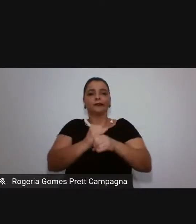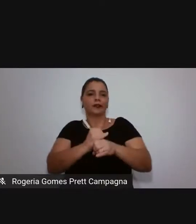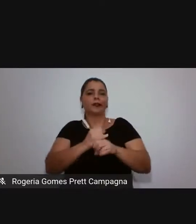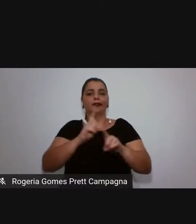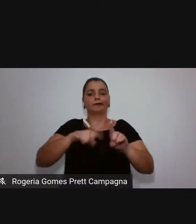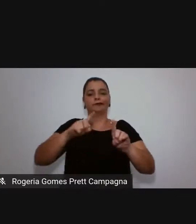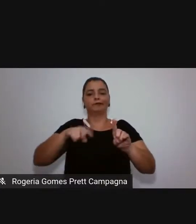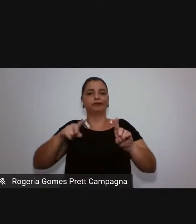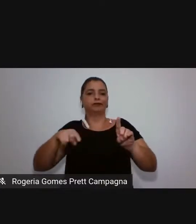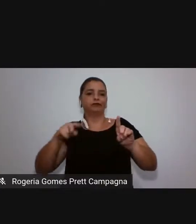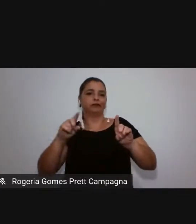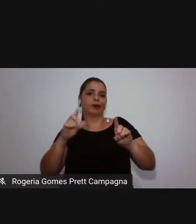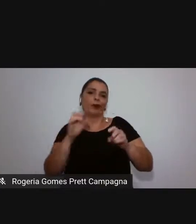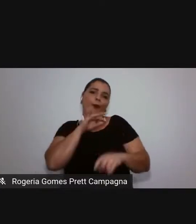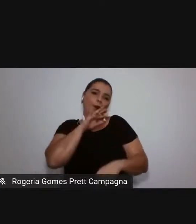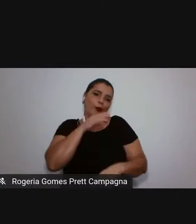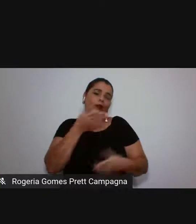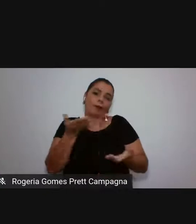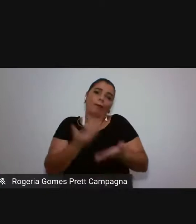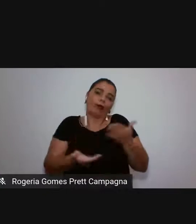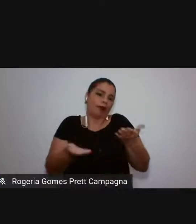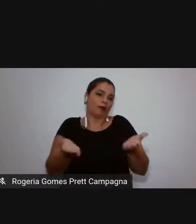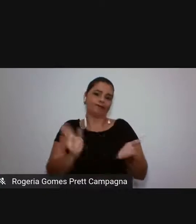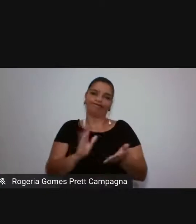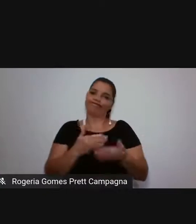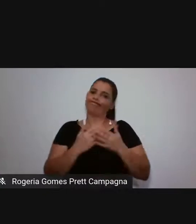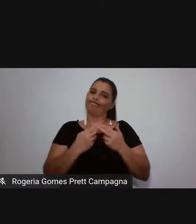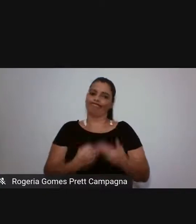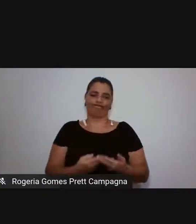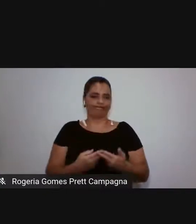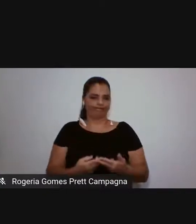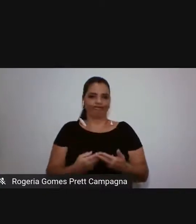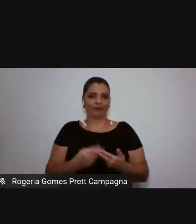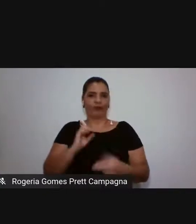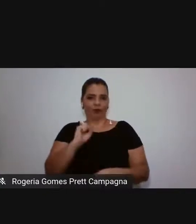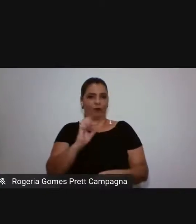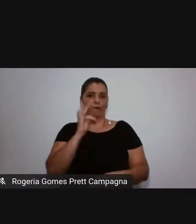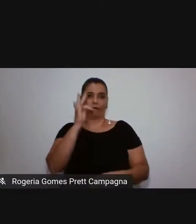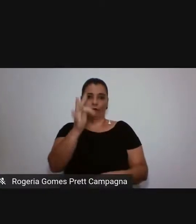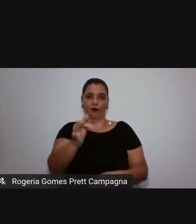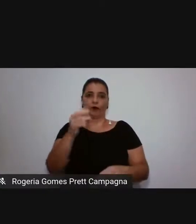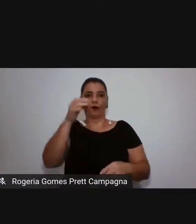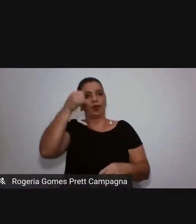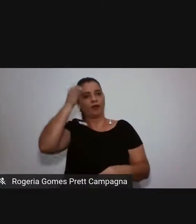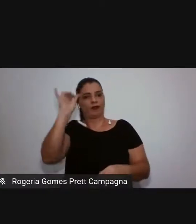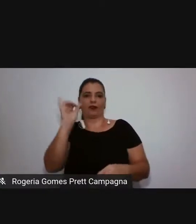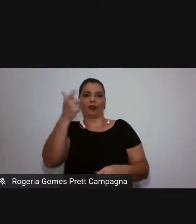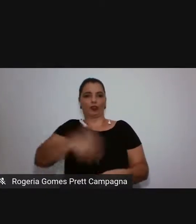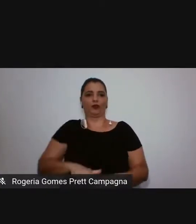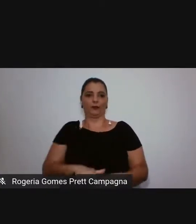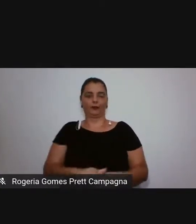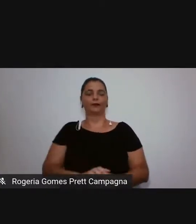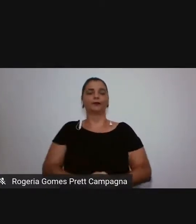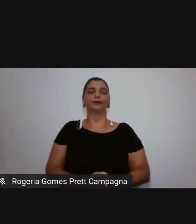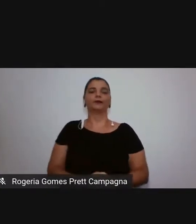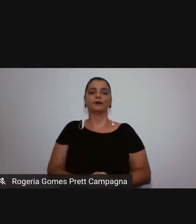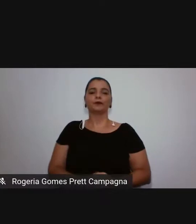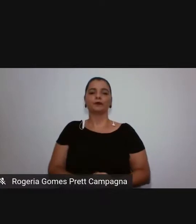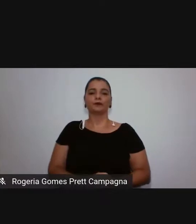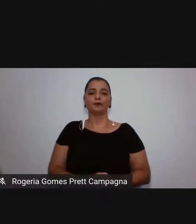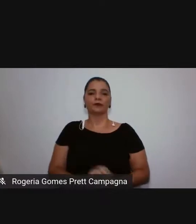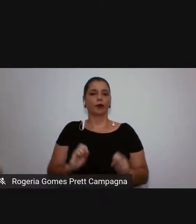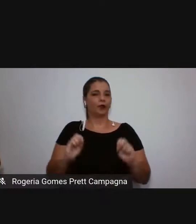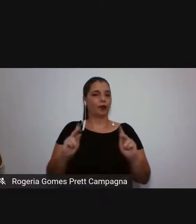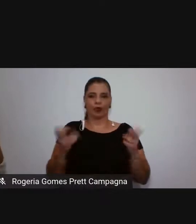a gente sai perdendo. Vamos tentar buscar alguma solução para diminuir essa perda, tá bom? Podemos subir